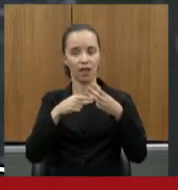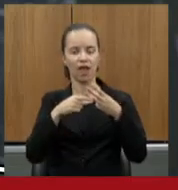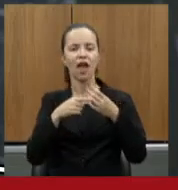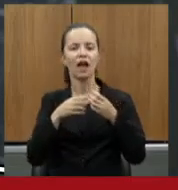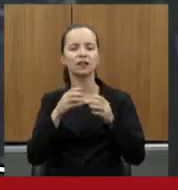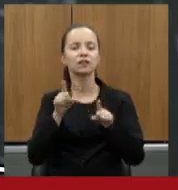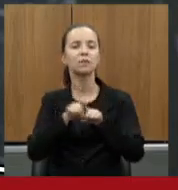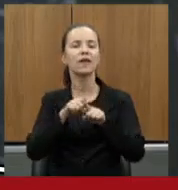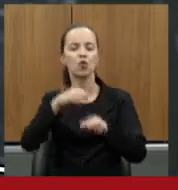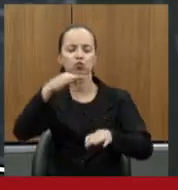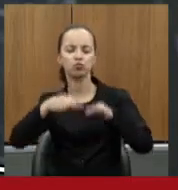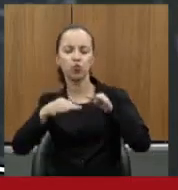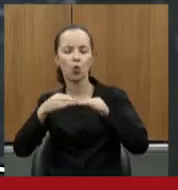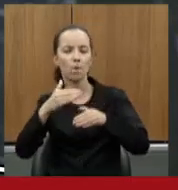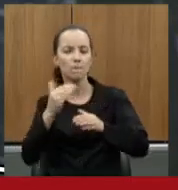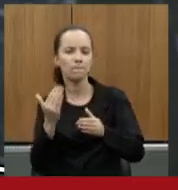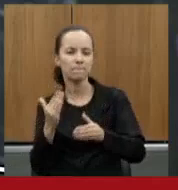judiciais.